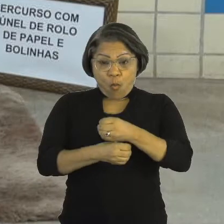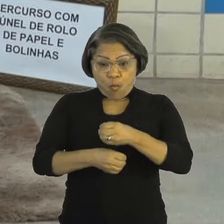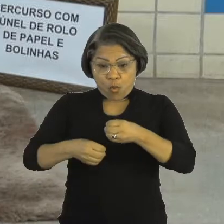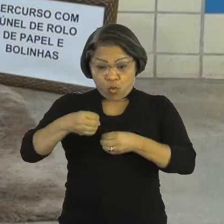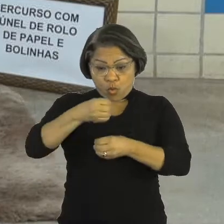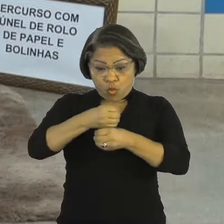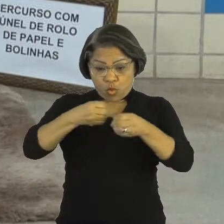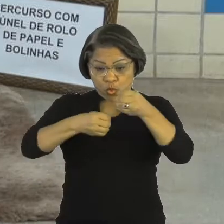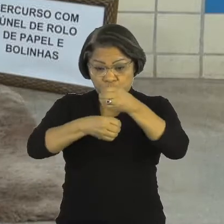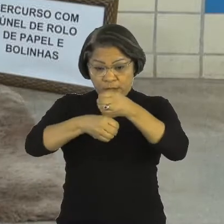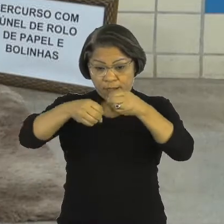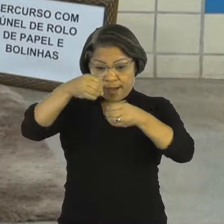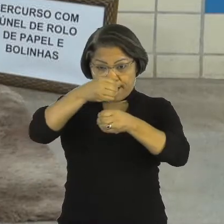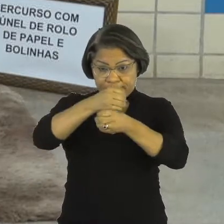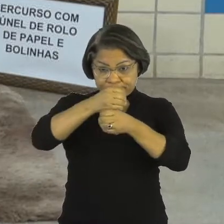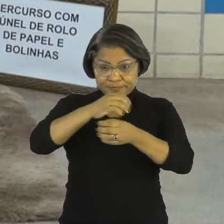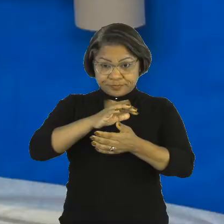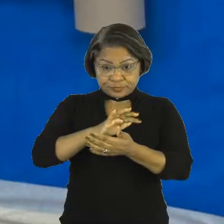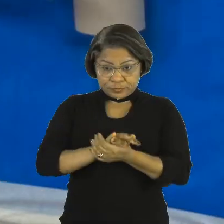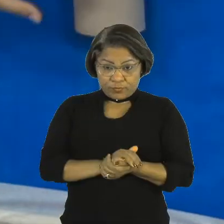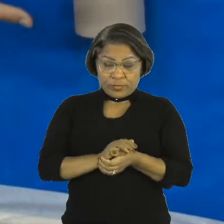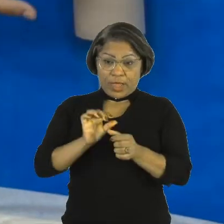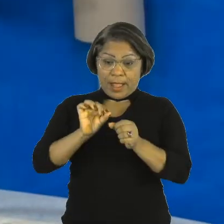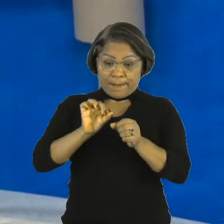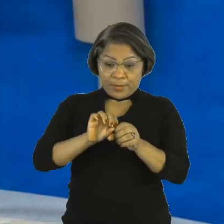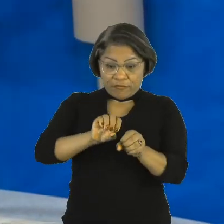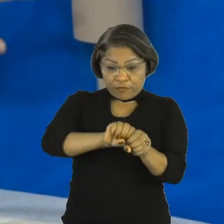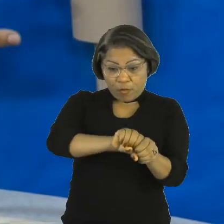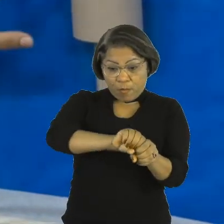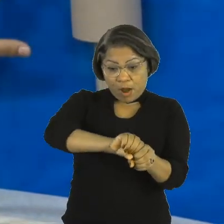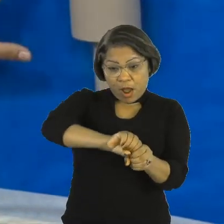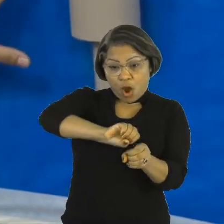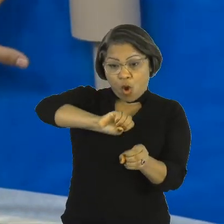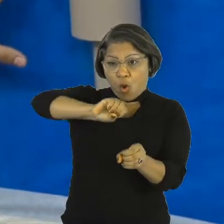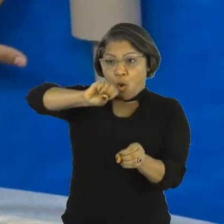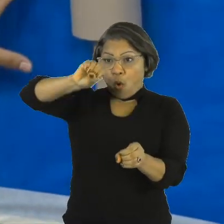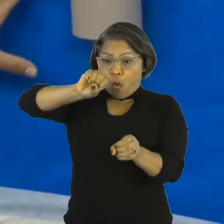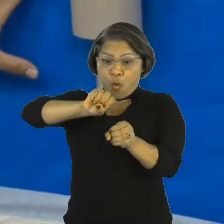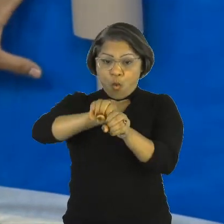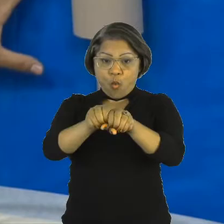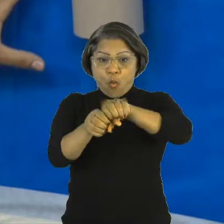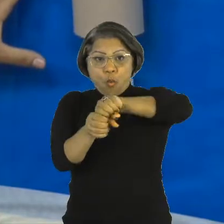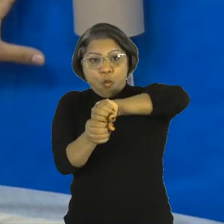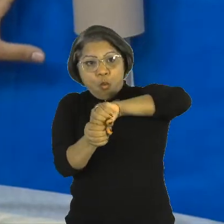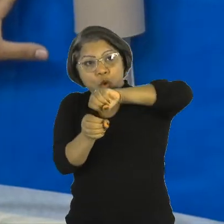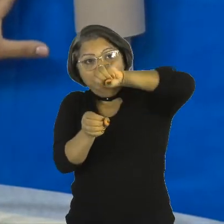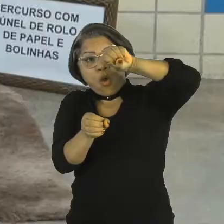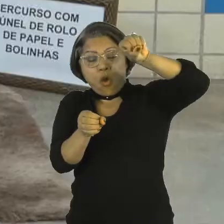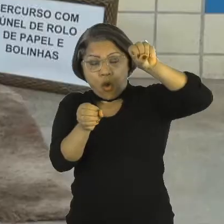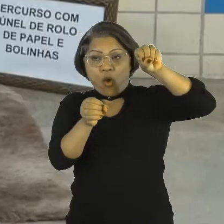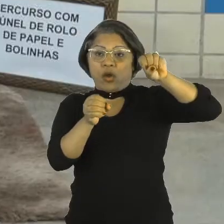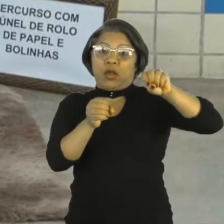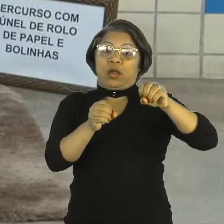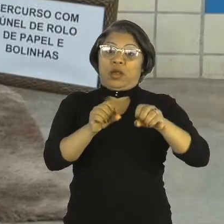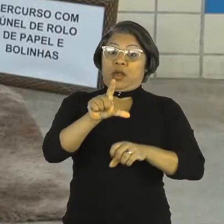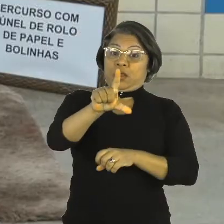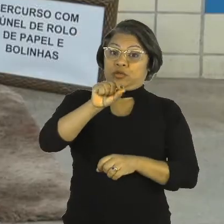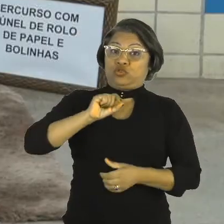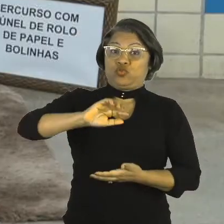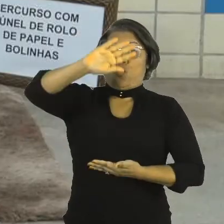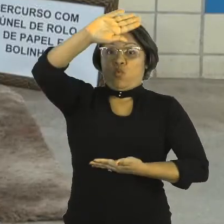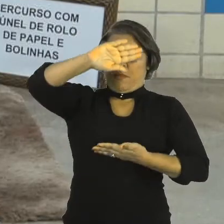túneis, né? Escolha uma parede bem lisinha onde você pode estar organizando esse espaço. Lembrando que esse espaço tem que